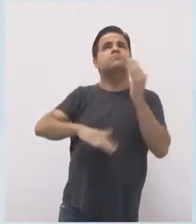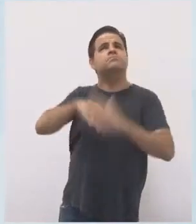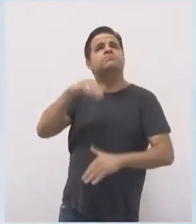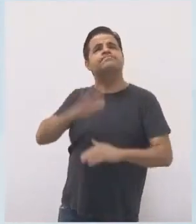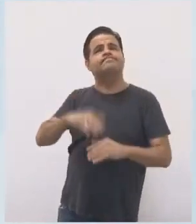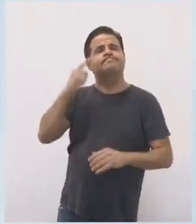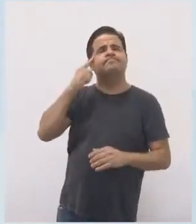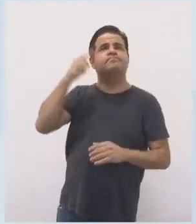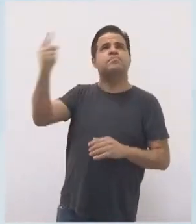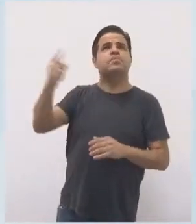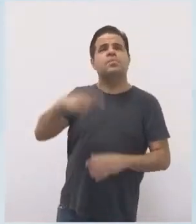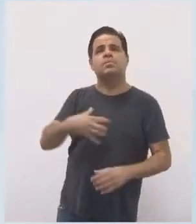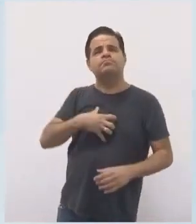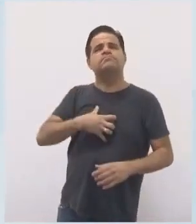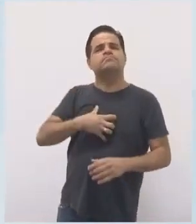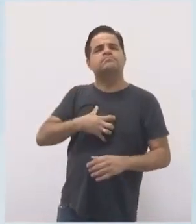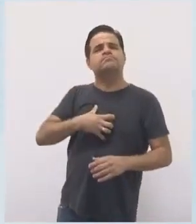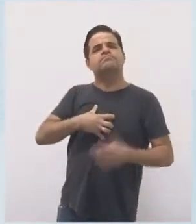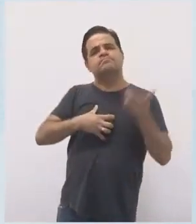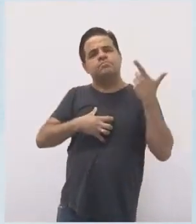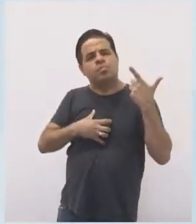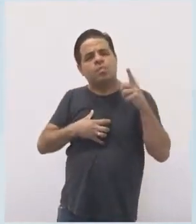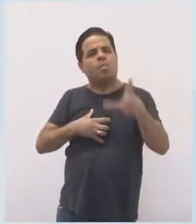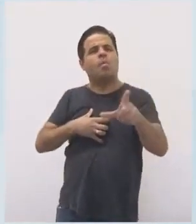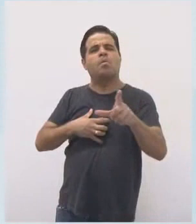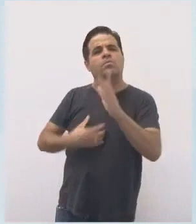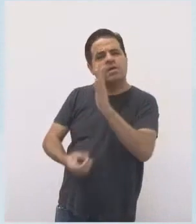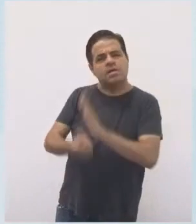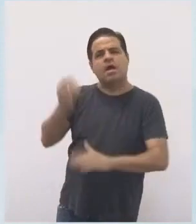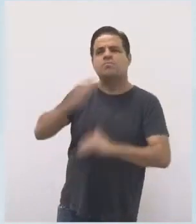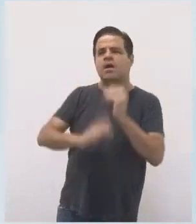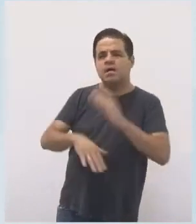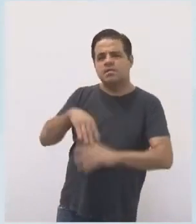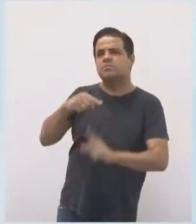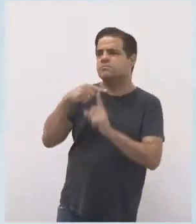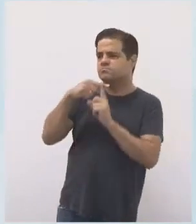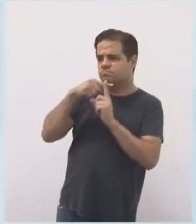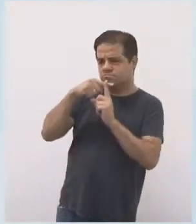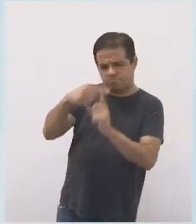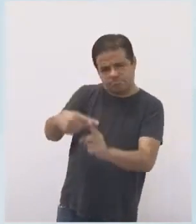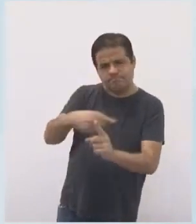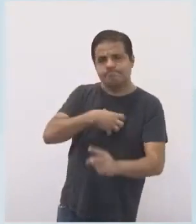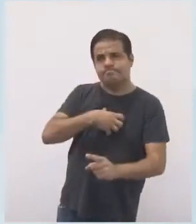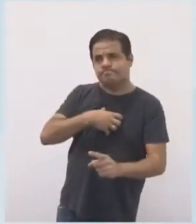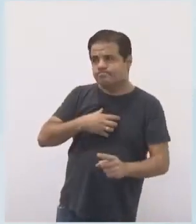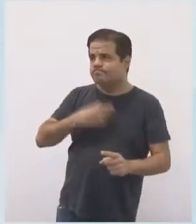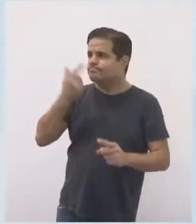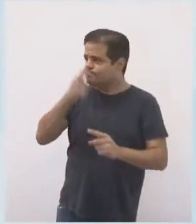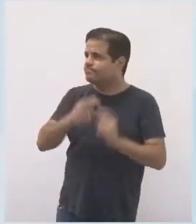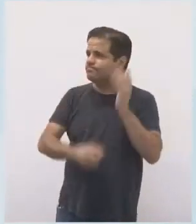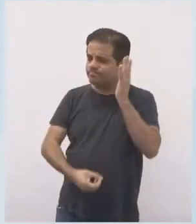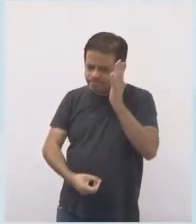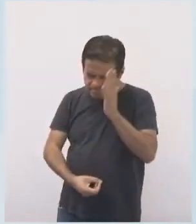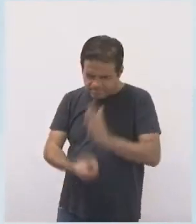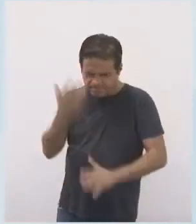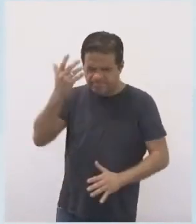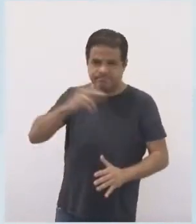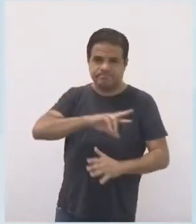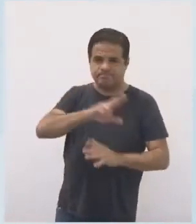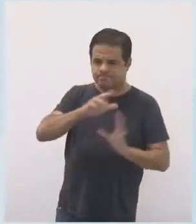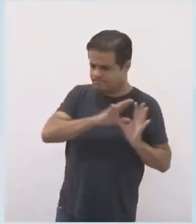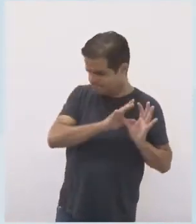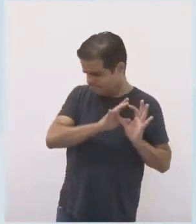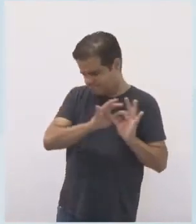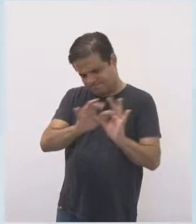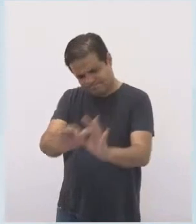essa ação inspira a outra a fazer uma ação positiva, que inspira uma outra, gerando uma enorme corrente. Então,